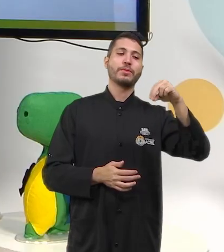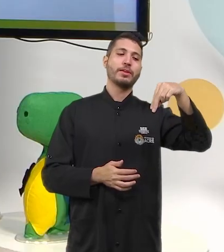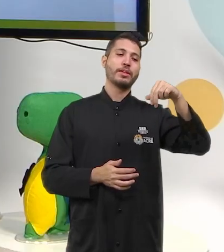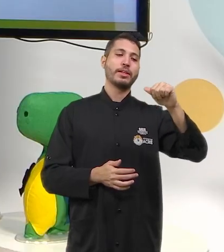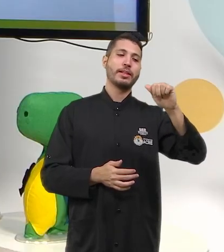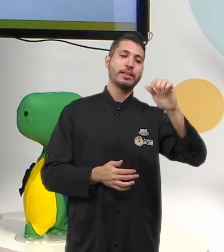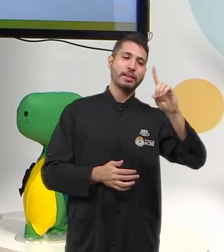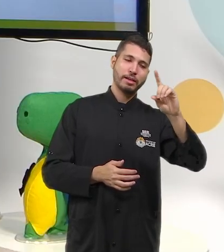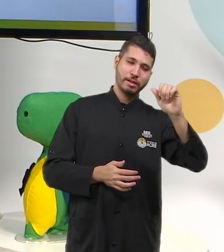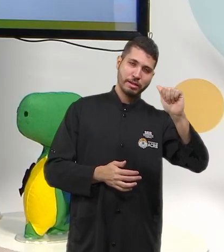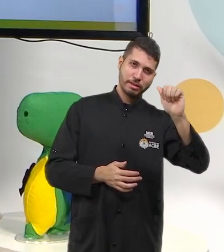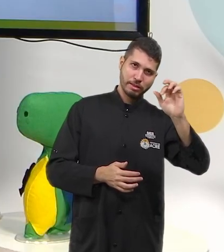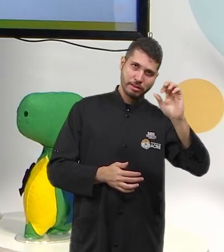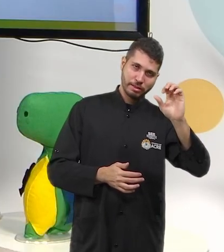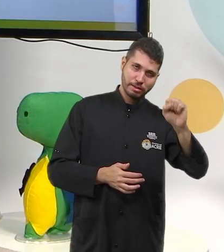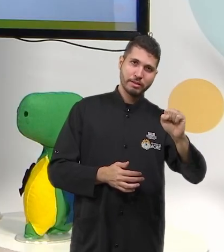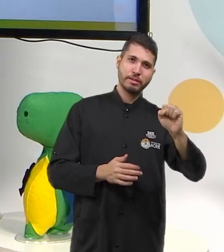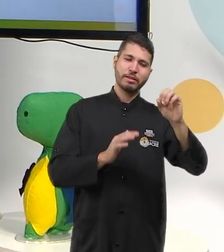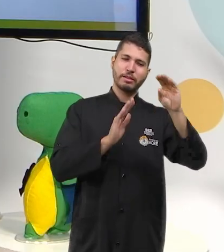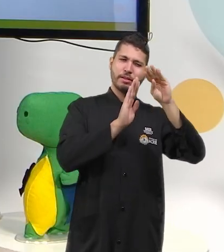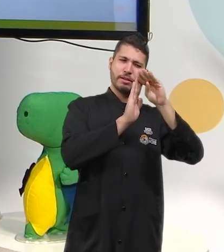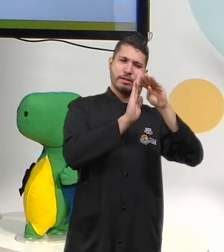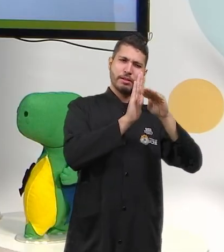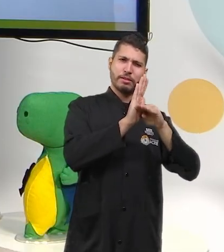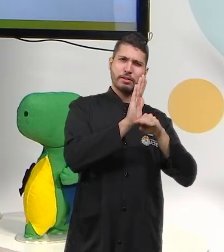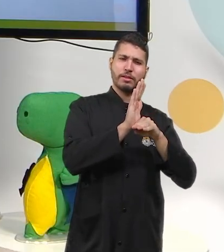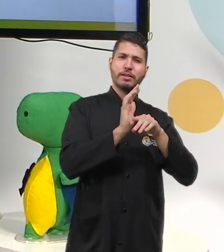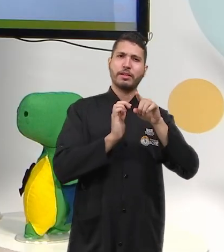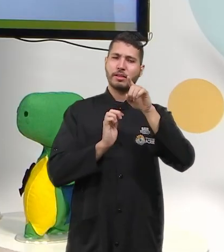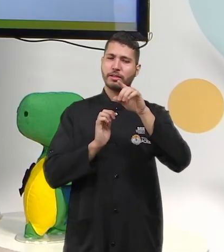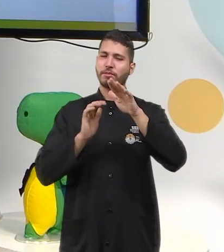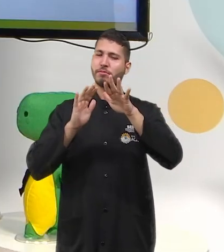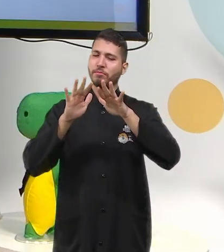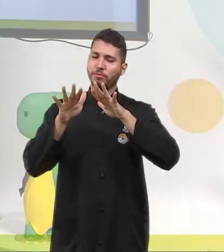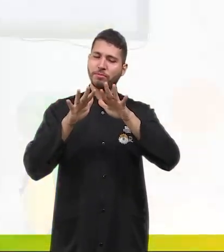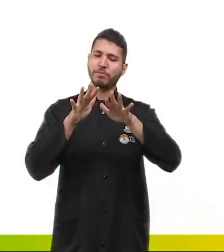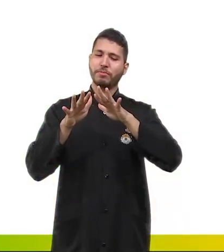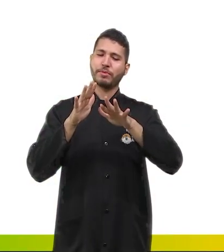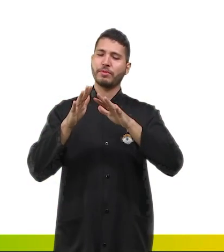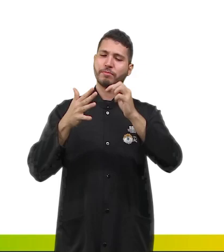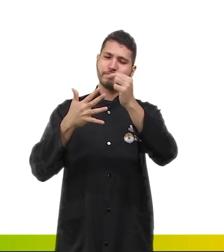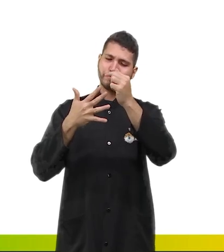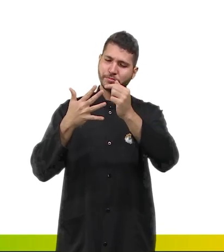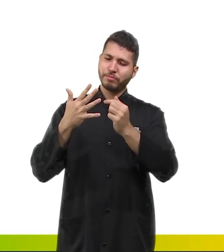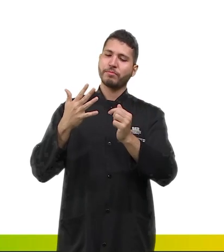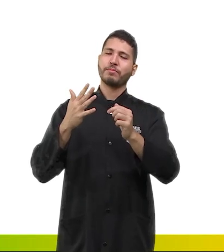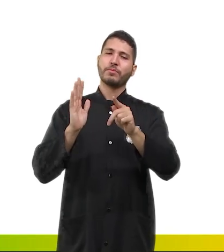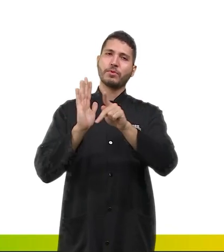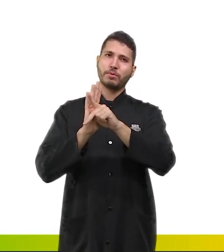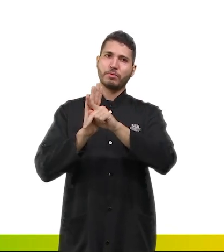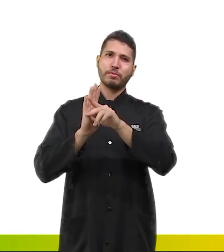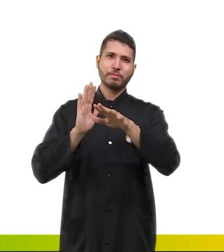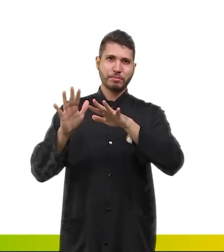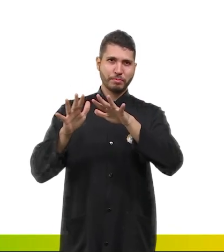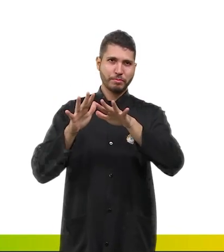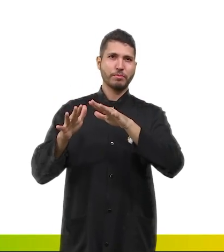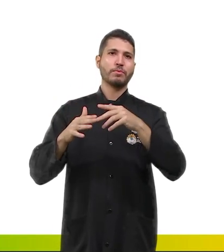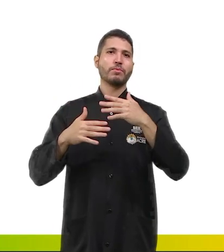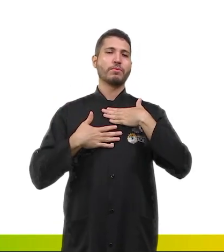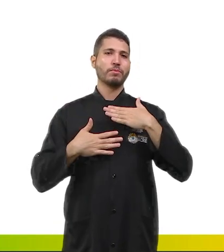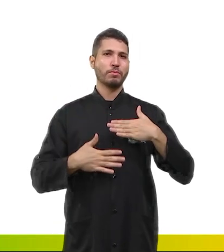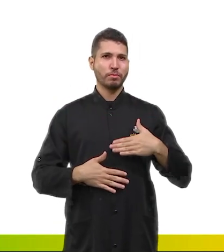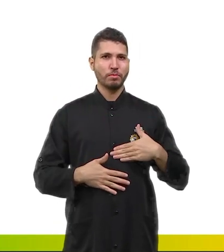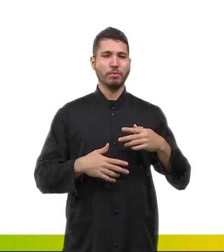que a gente mencionou, e aqui outras dentro do aspecto mais do movimento, tá bom? Seguindo. O corpo como projeto de vida. Ó.